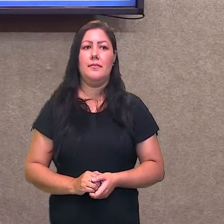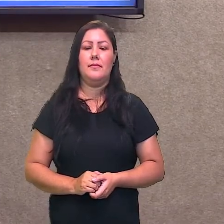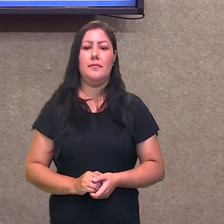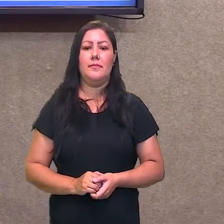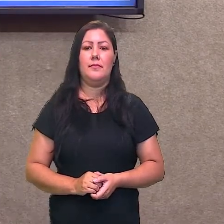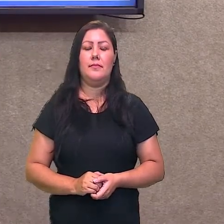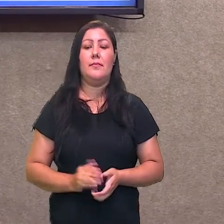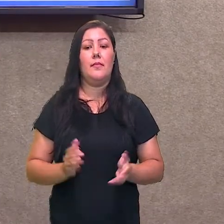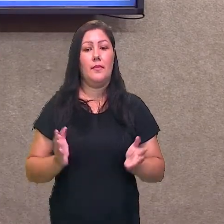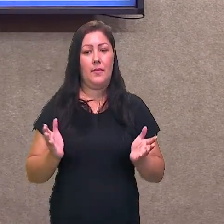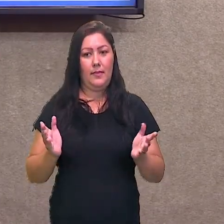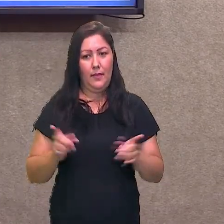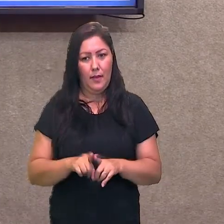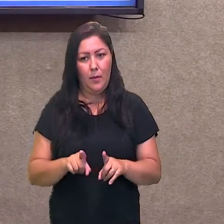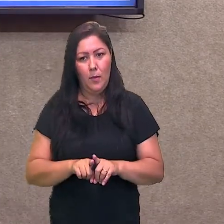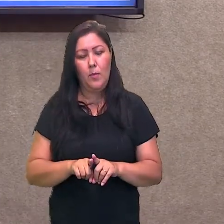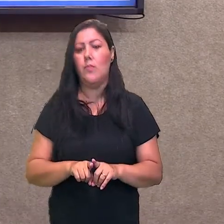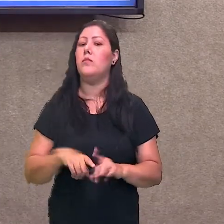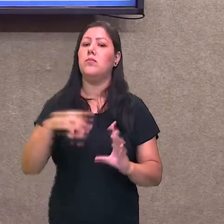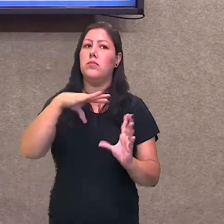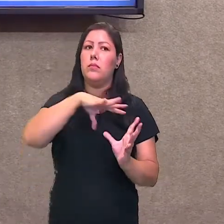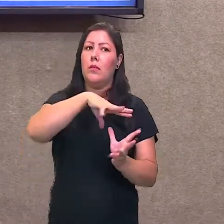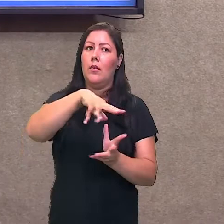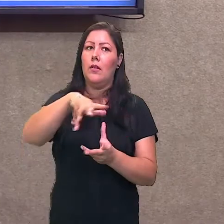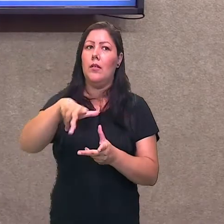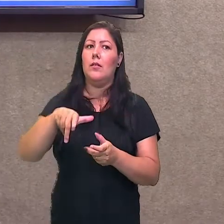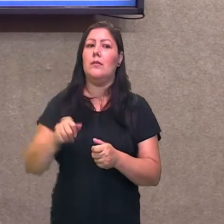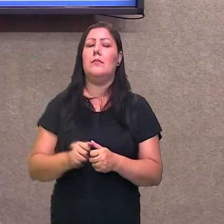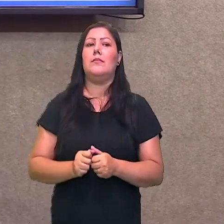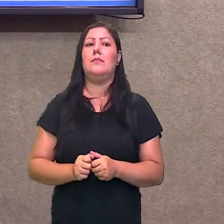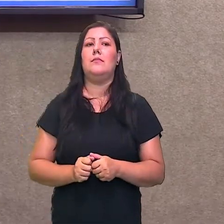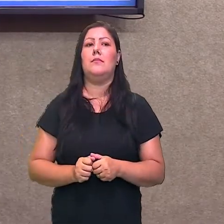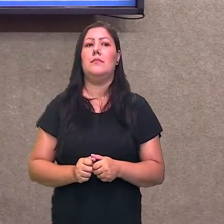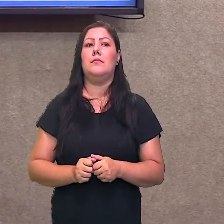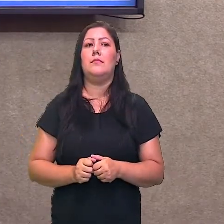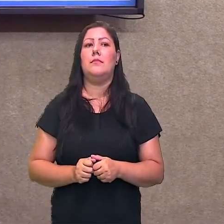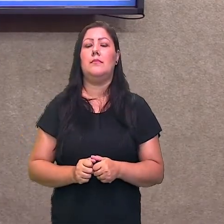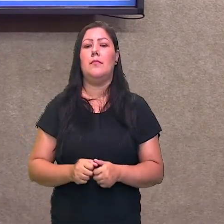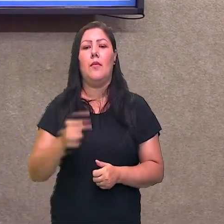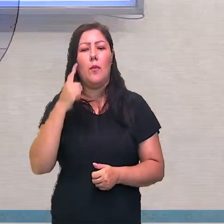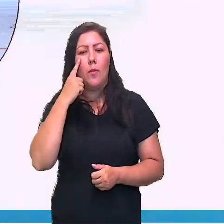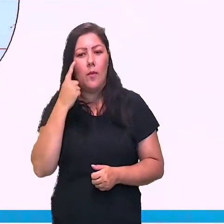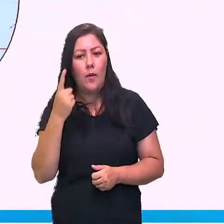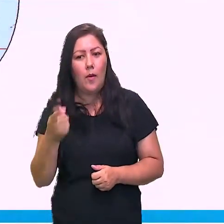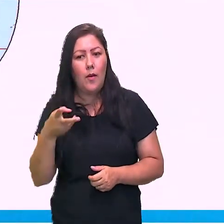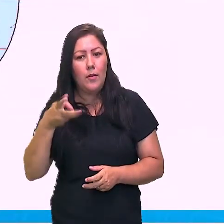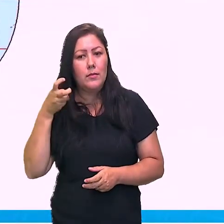Mais uma vez, e aqui nós temos um outro detalhe a ser observado.